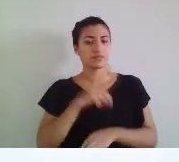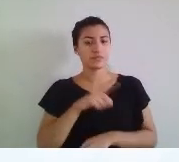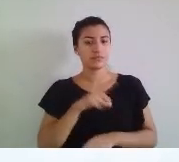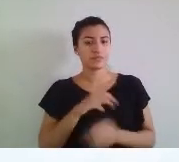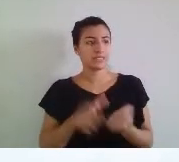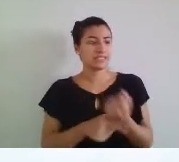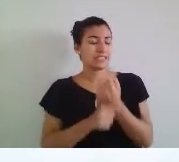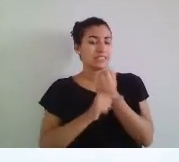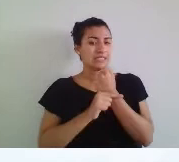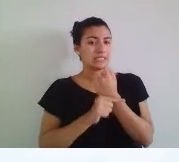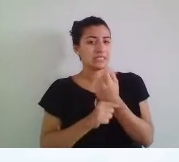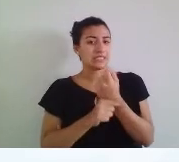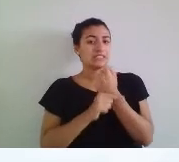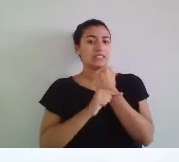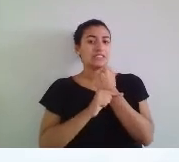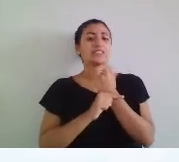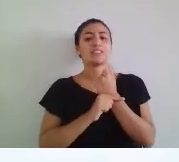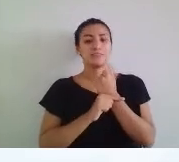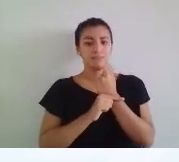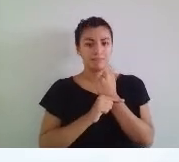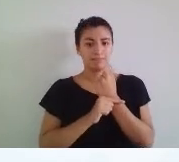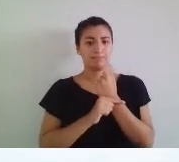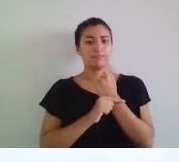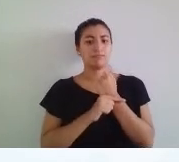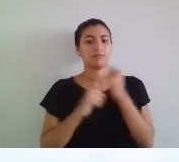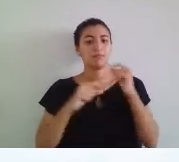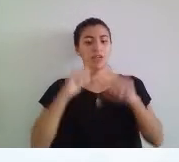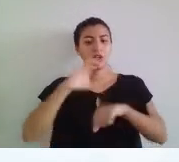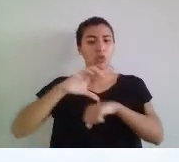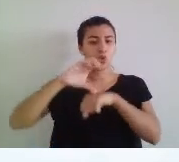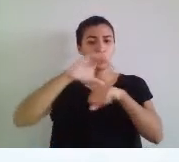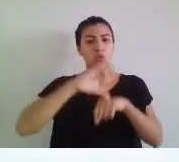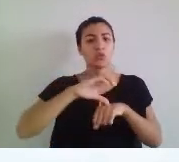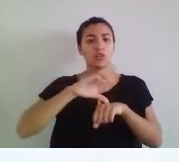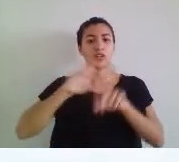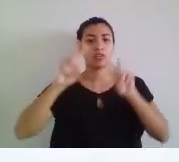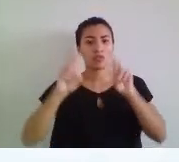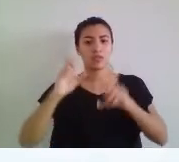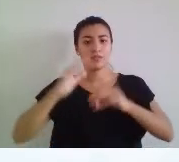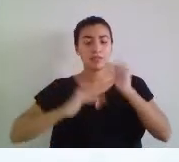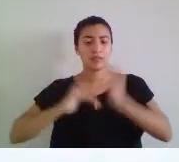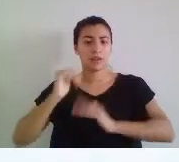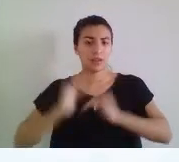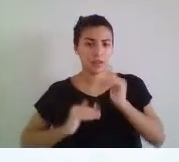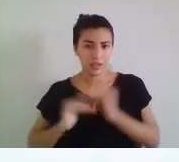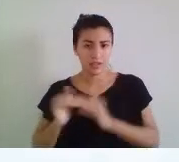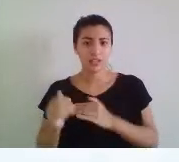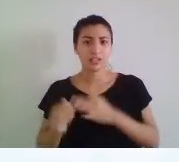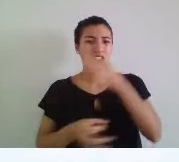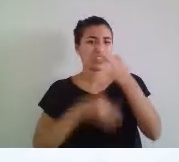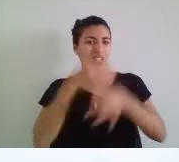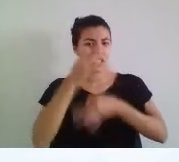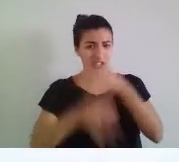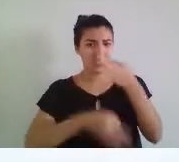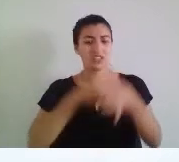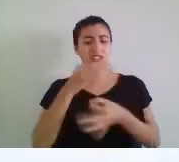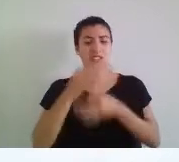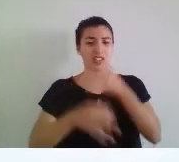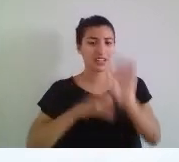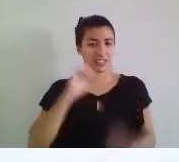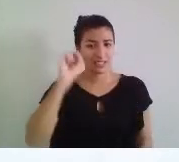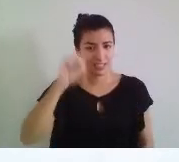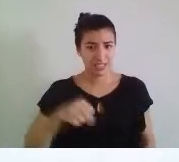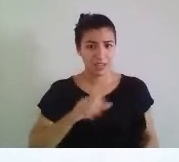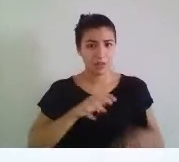insegurança jurídica, uma dúvida muito grande sobre a aplicabilidade daqueles institutos todos. Então, é muito criticável, né, esse